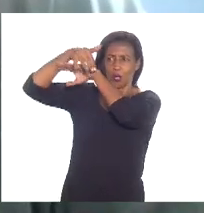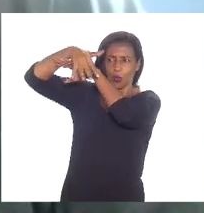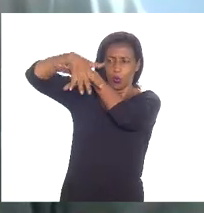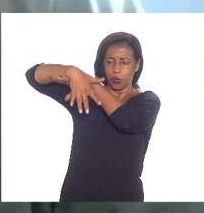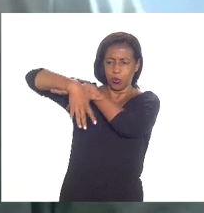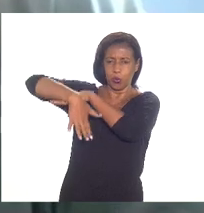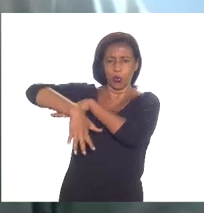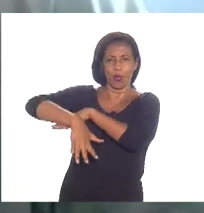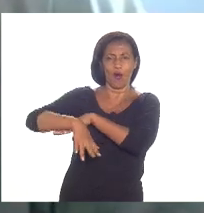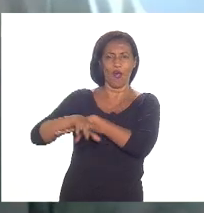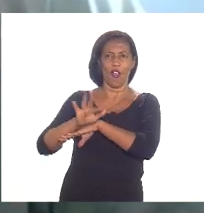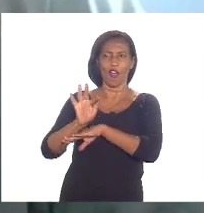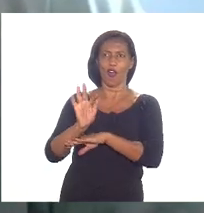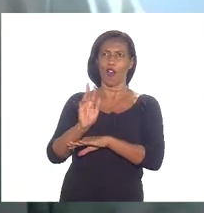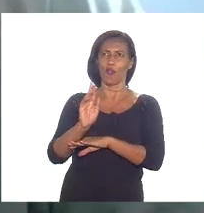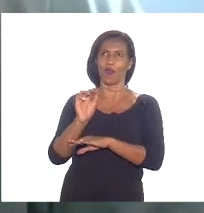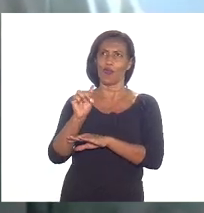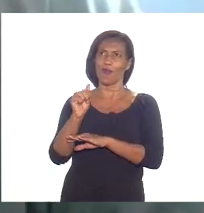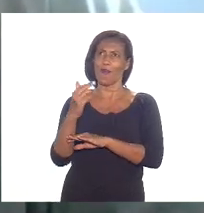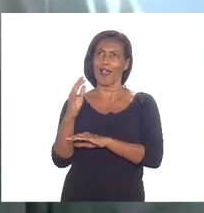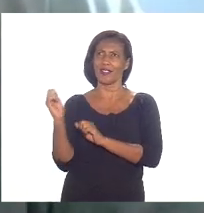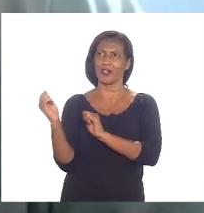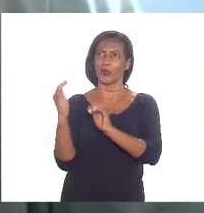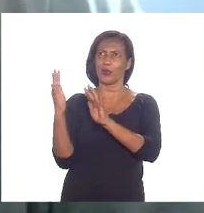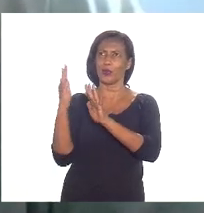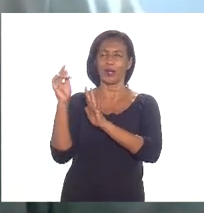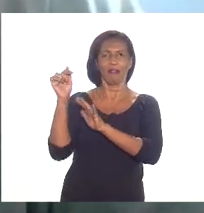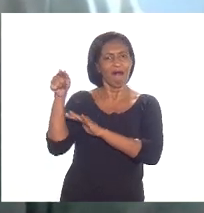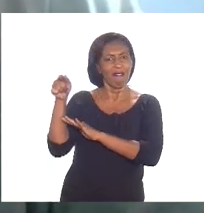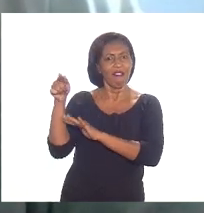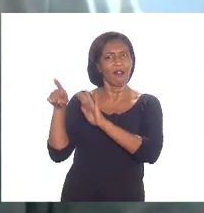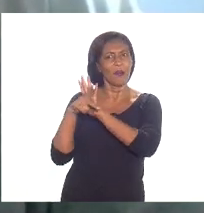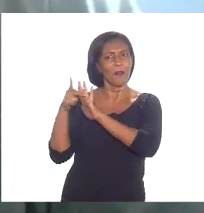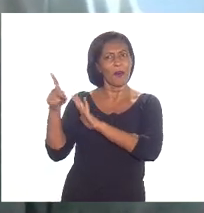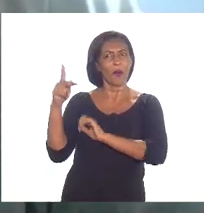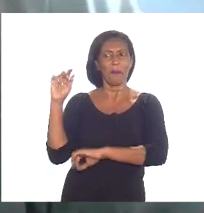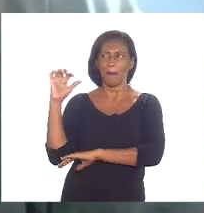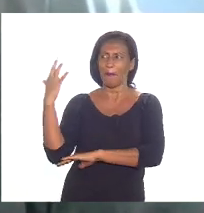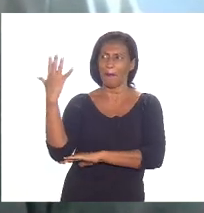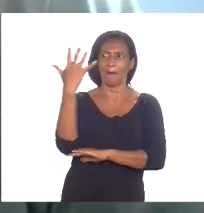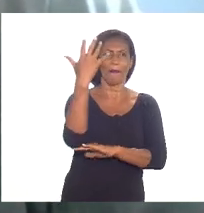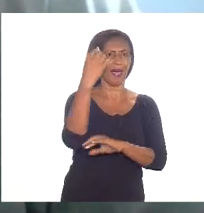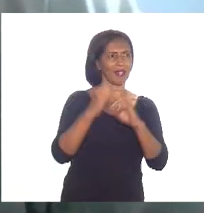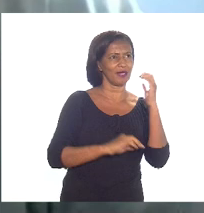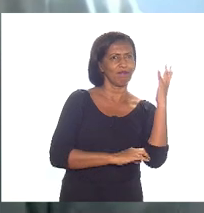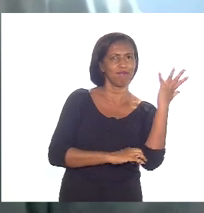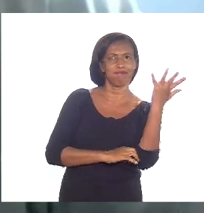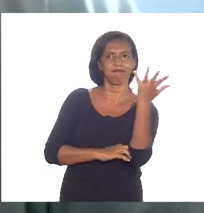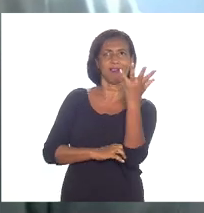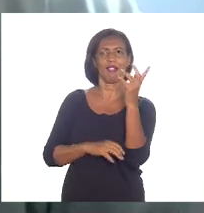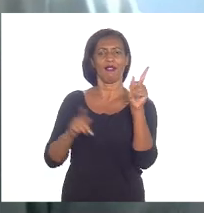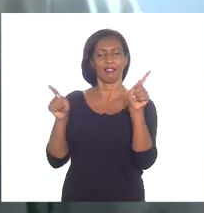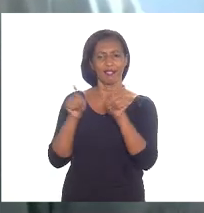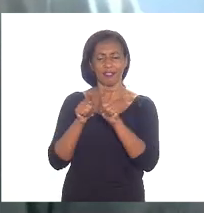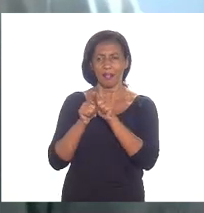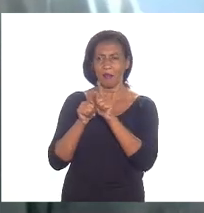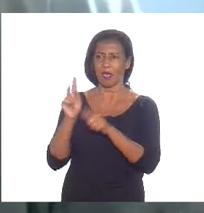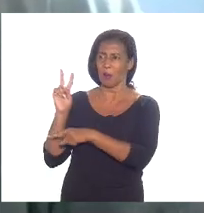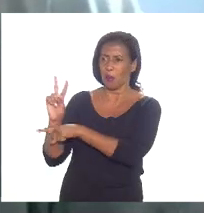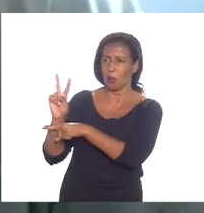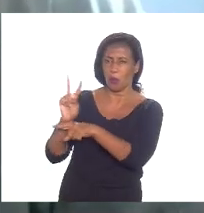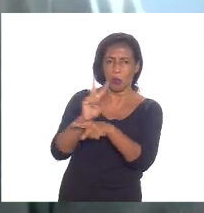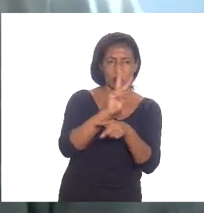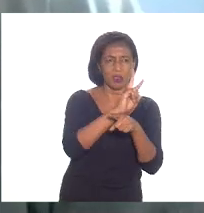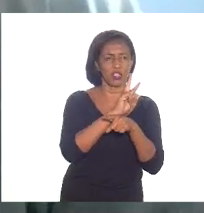em Resende. E nos ajudou muito na criação do Parque Estadual da Pedra Selada, também pegando a área de